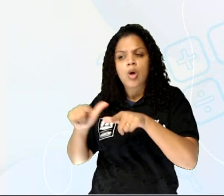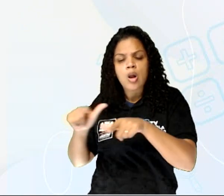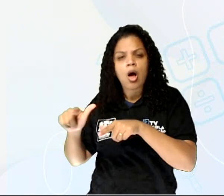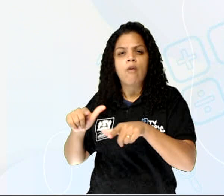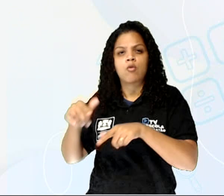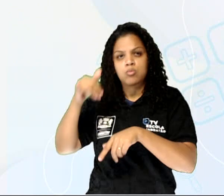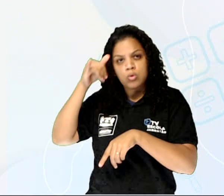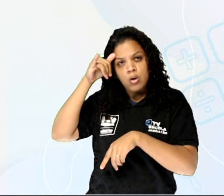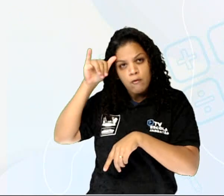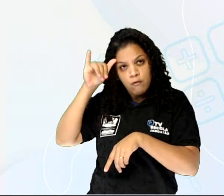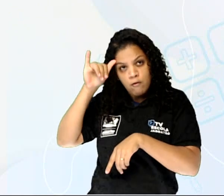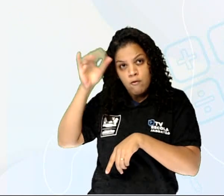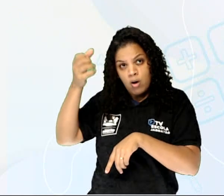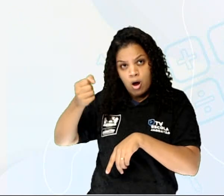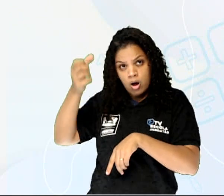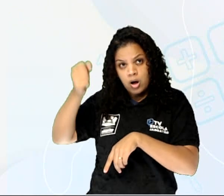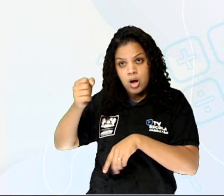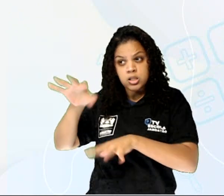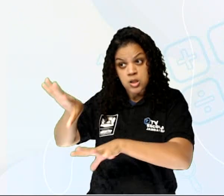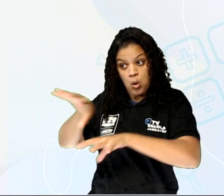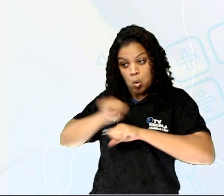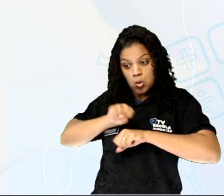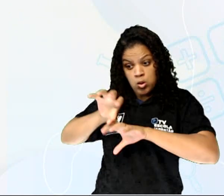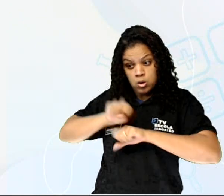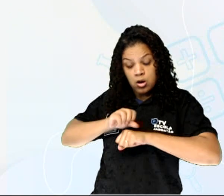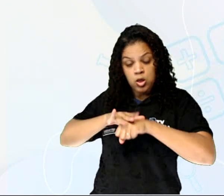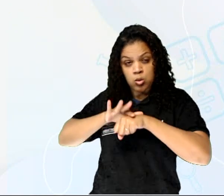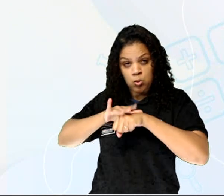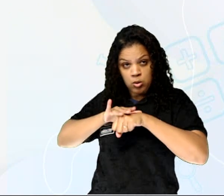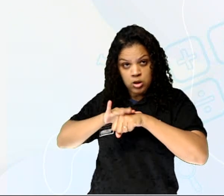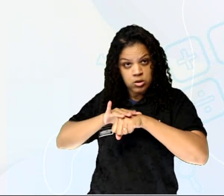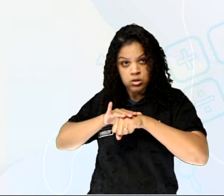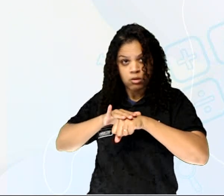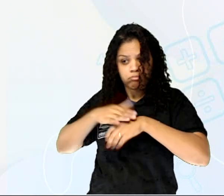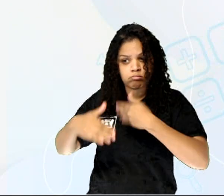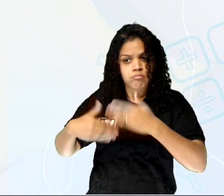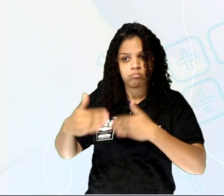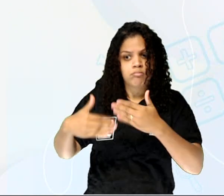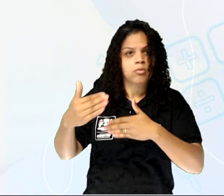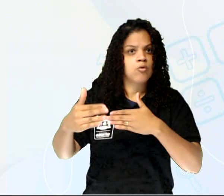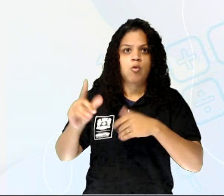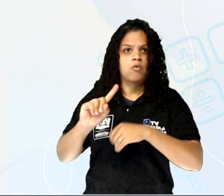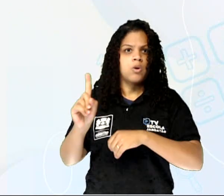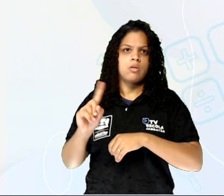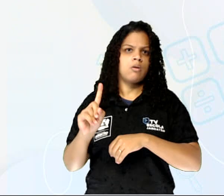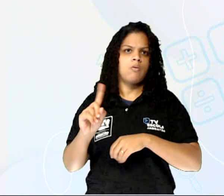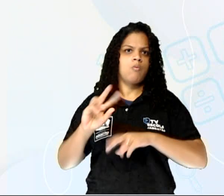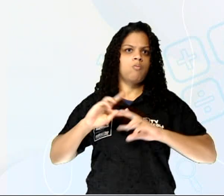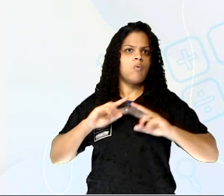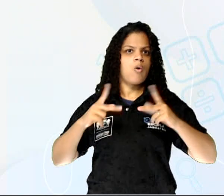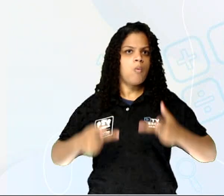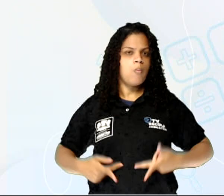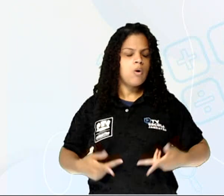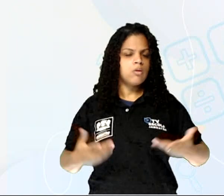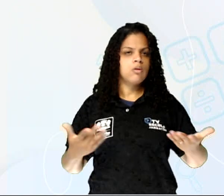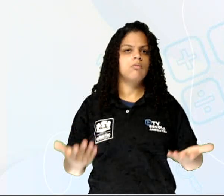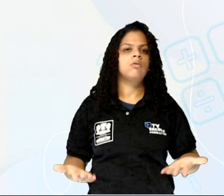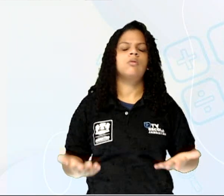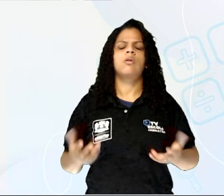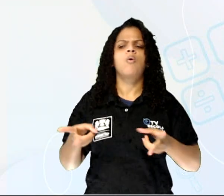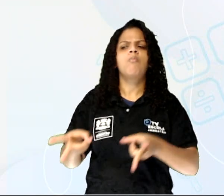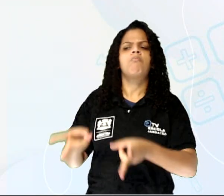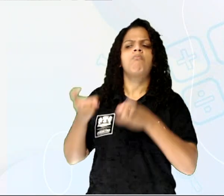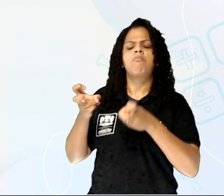doença da vaca, a varíola bovina, não desenvolviam a varíola humana. Então, a partir dessa observação, o que é